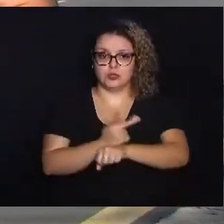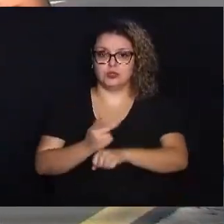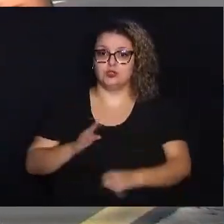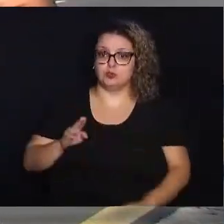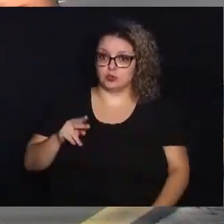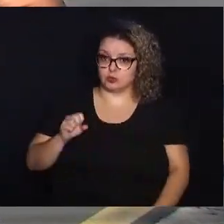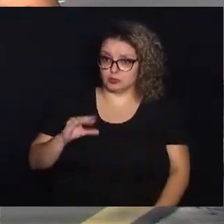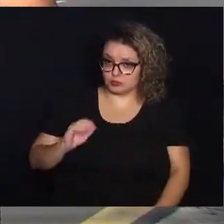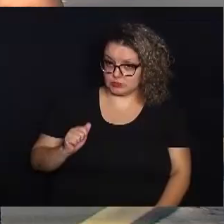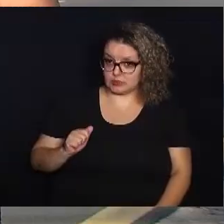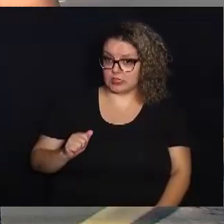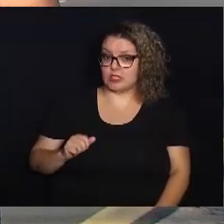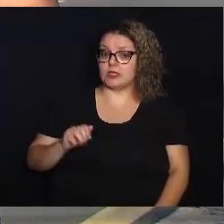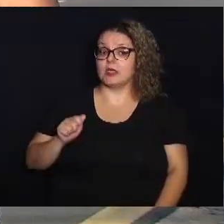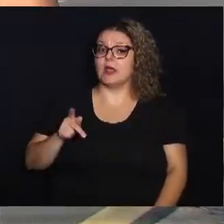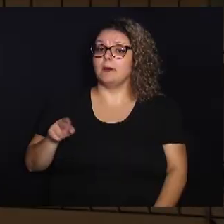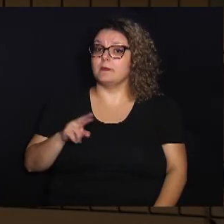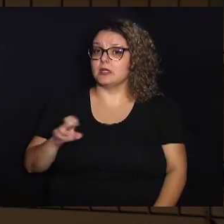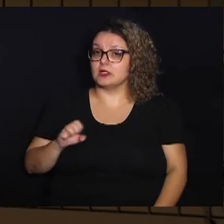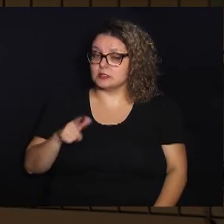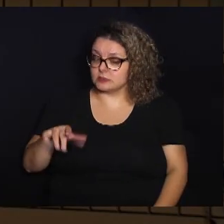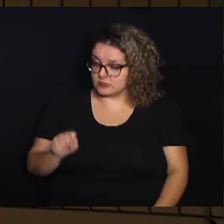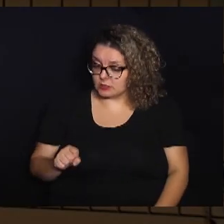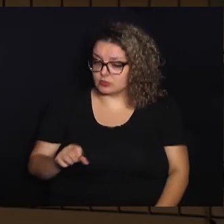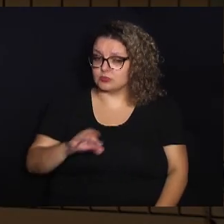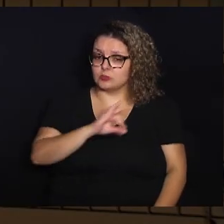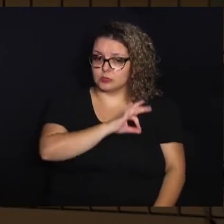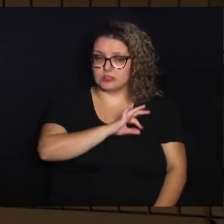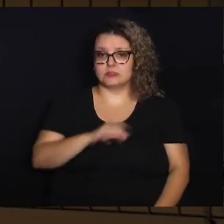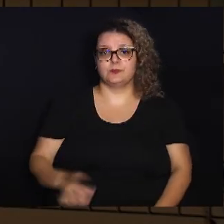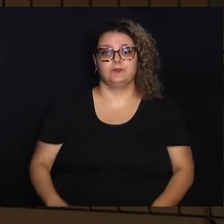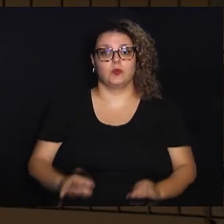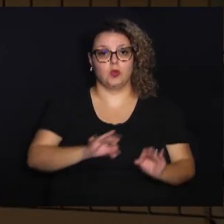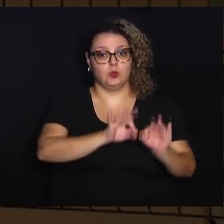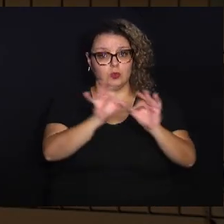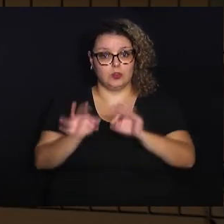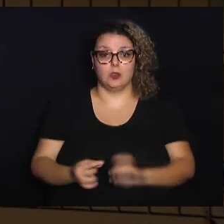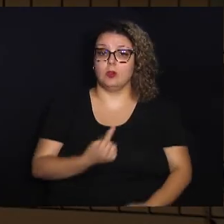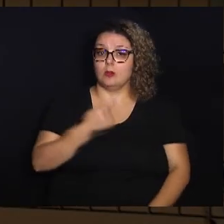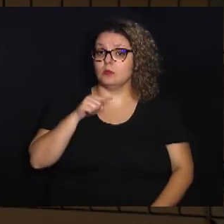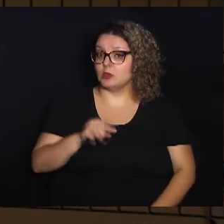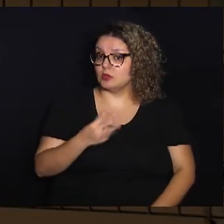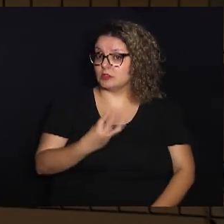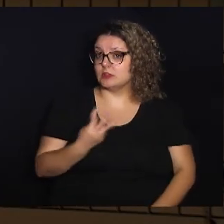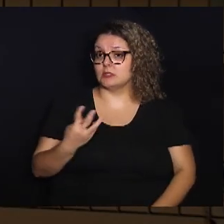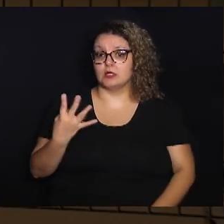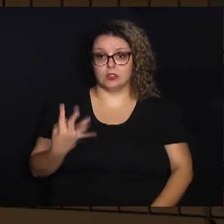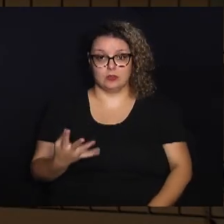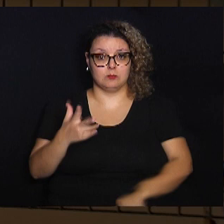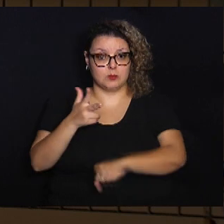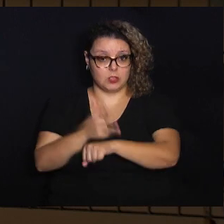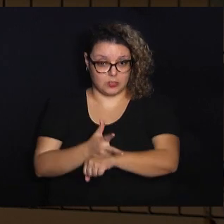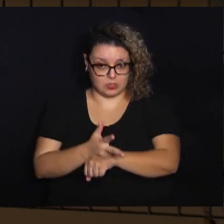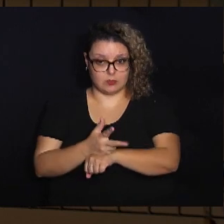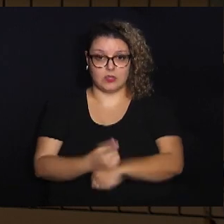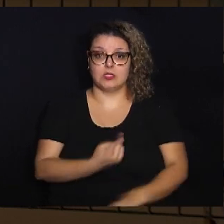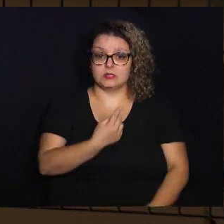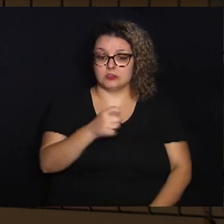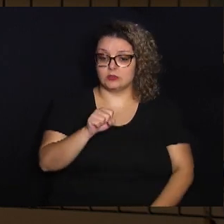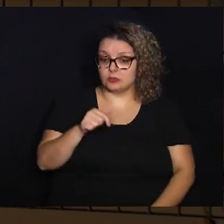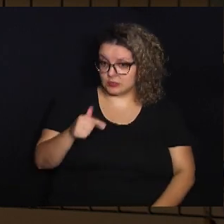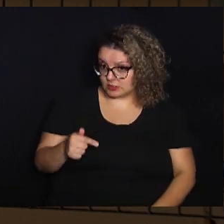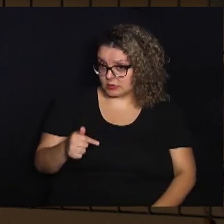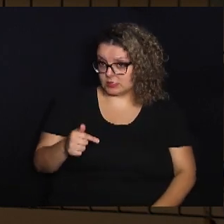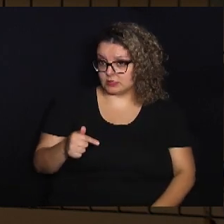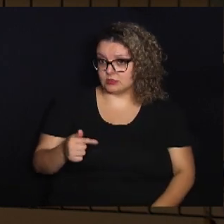de buscas e apreensões da polícia atualmente monitora Campinas conta com 1334 câmeras